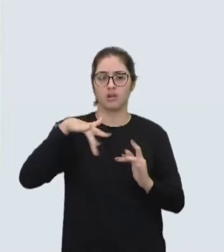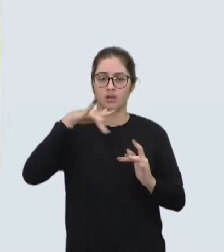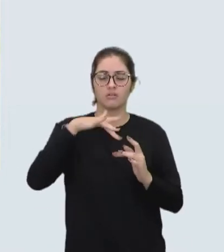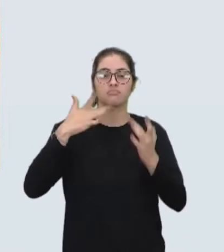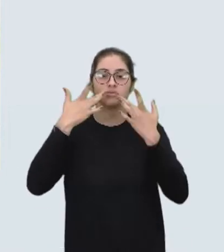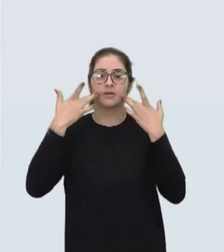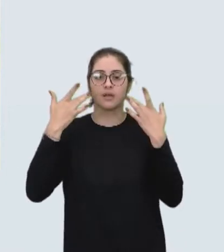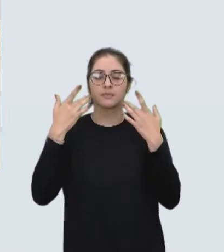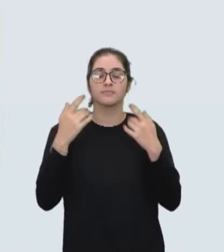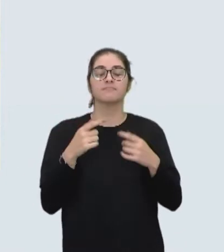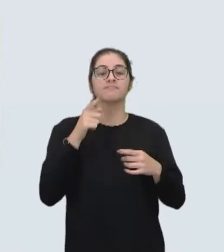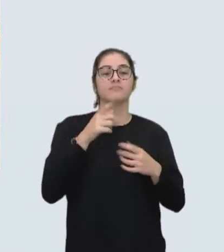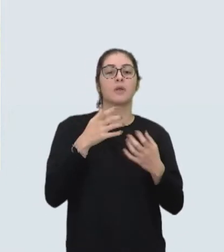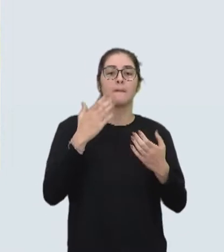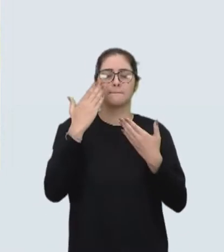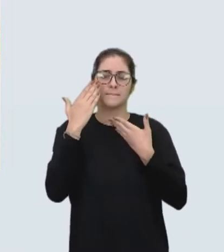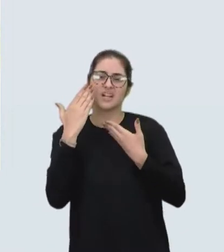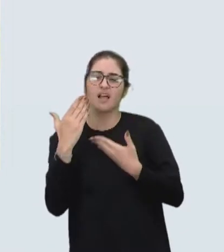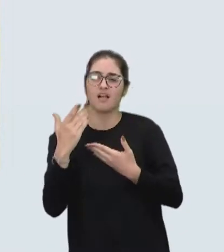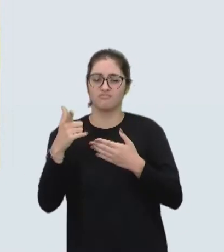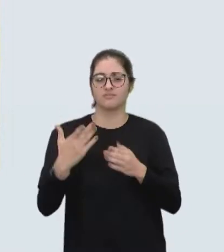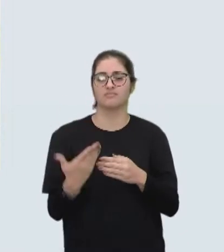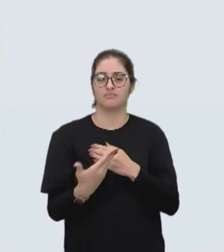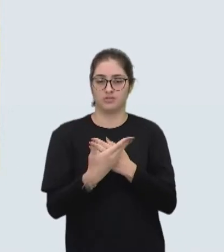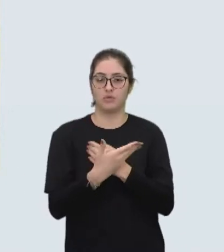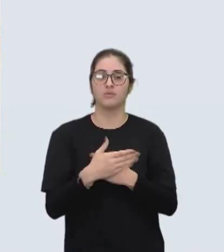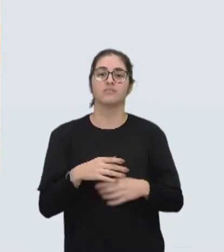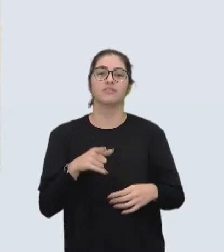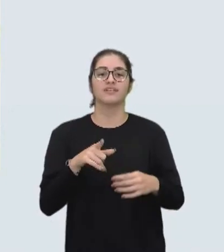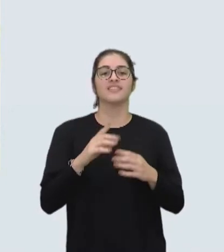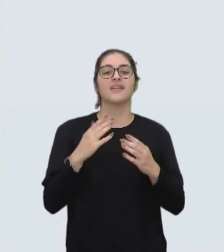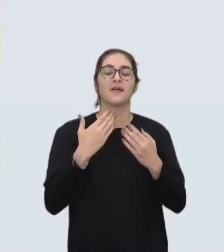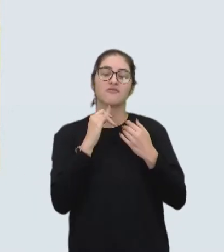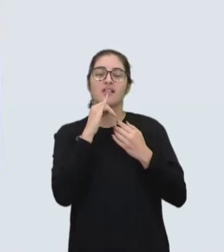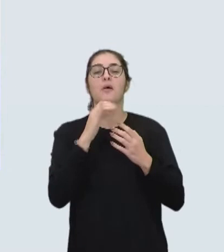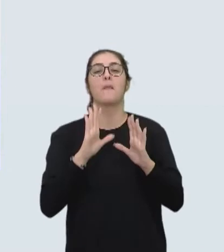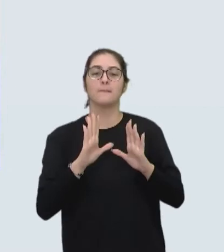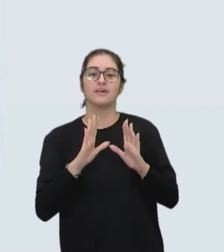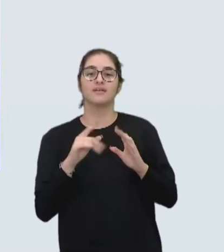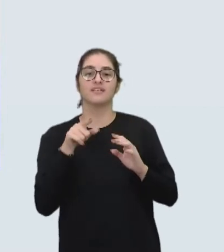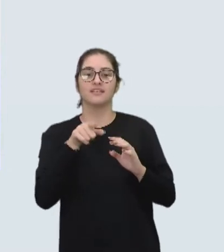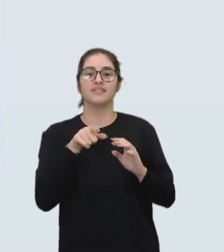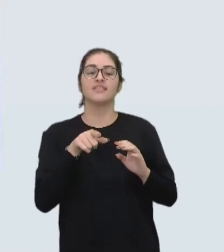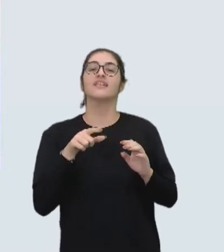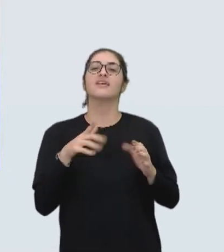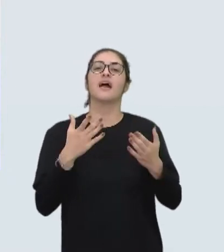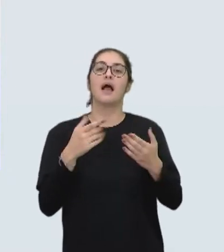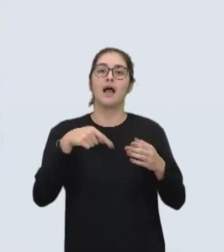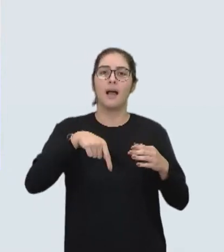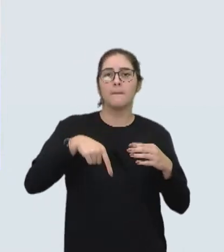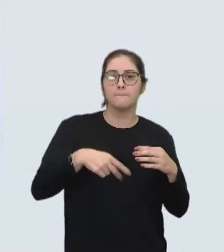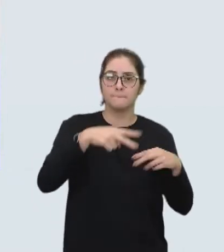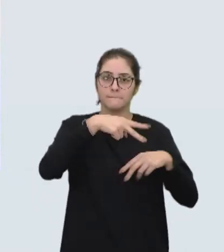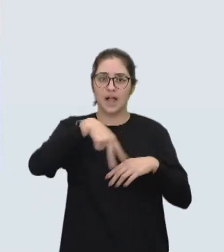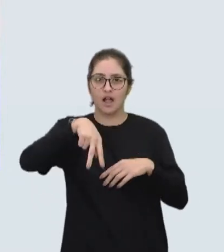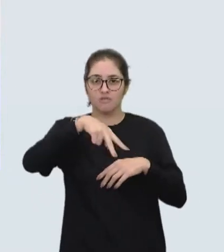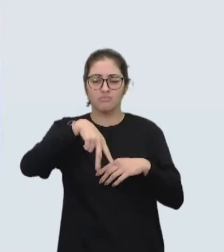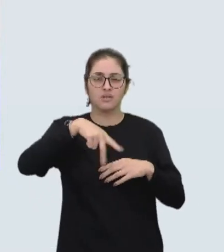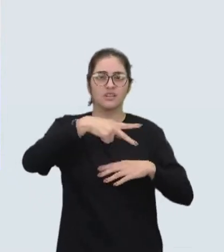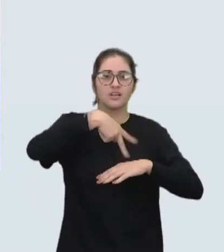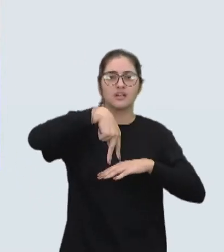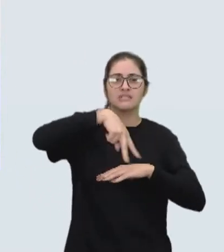conhecer um pouquinho mais. Rai, muito obrigado pela sua participação. Eu gostaria só de falar uma coisa, Jô. Estar neste palco, dançar nesse